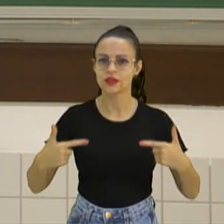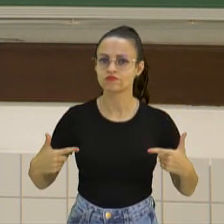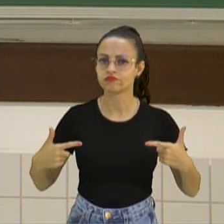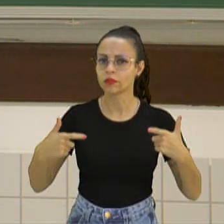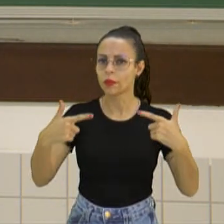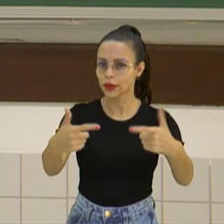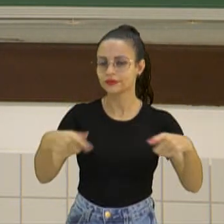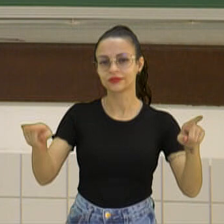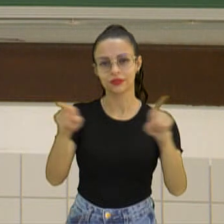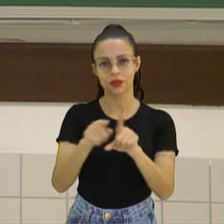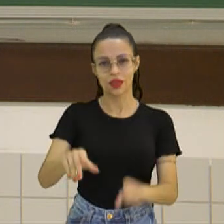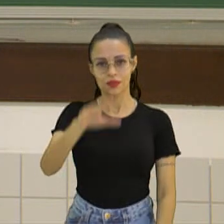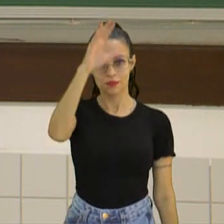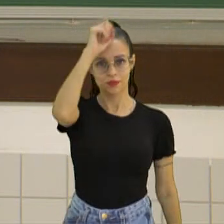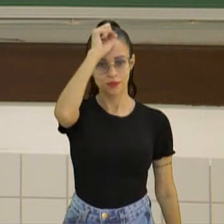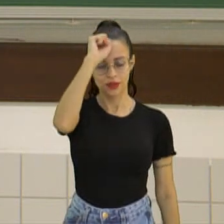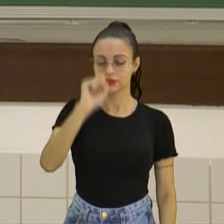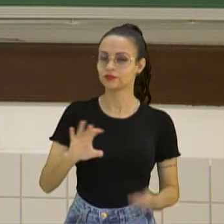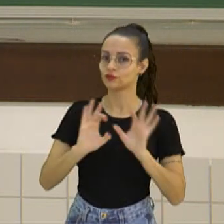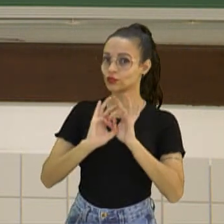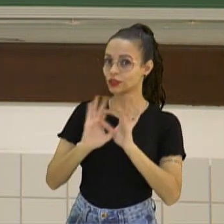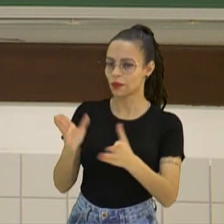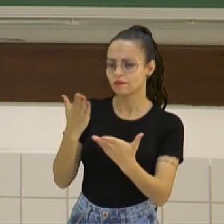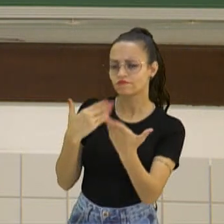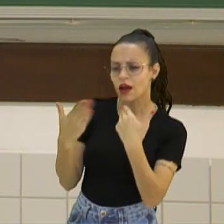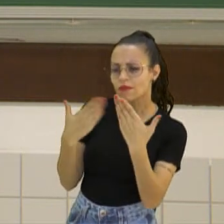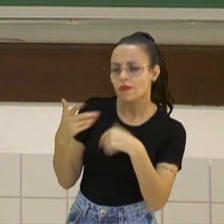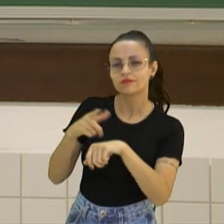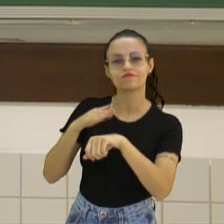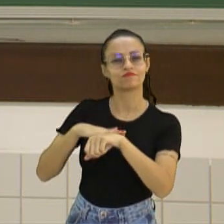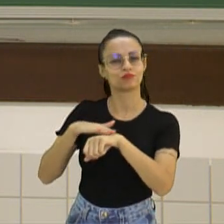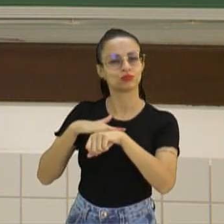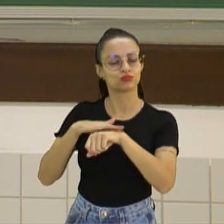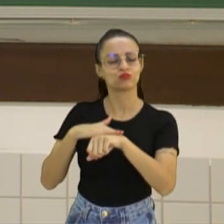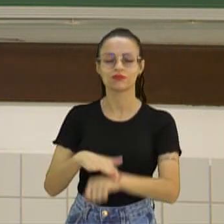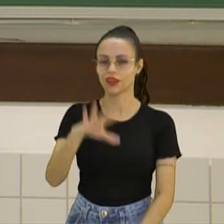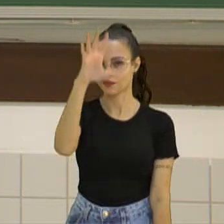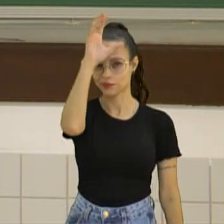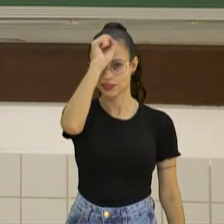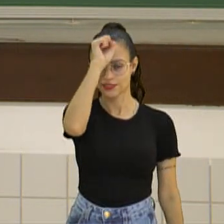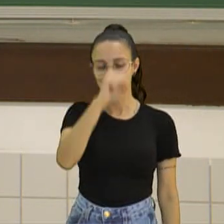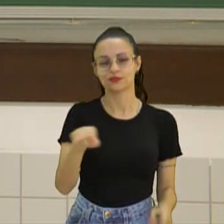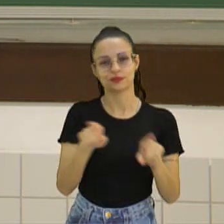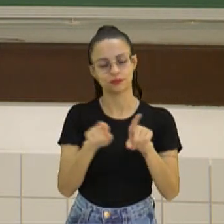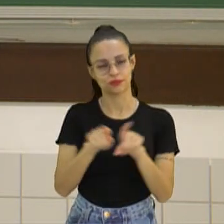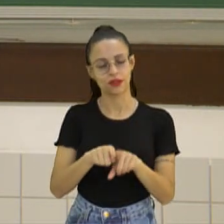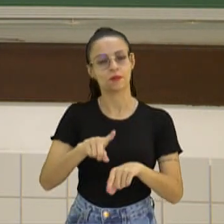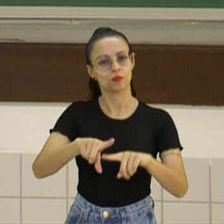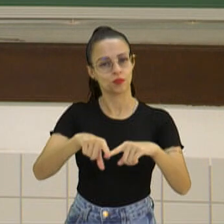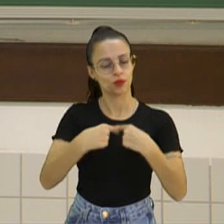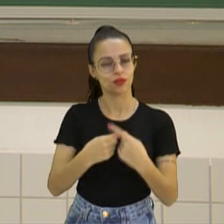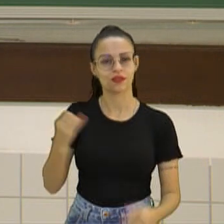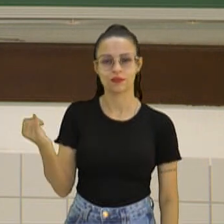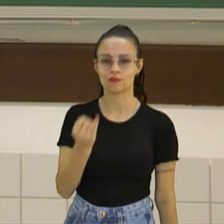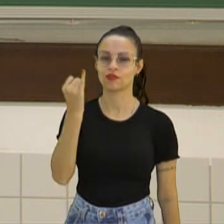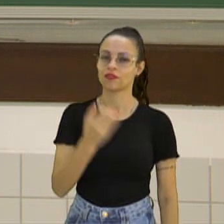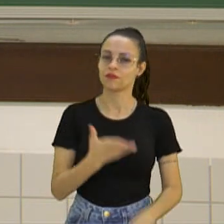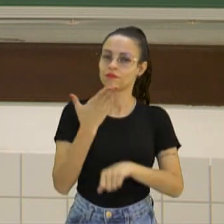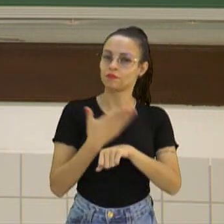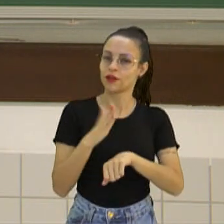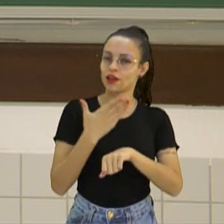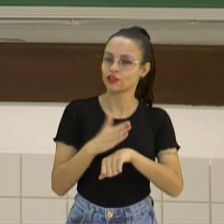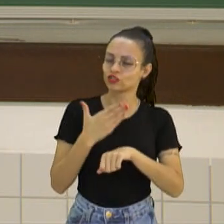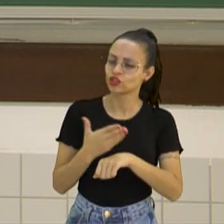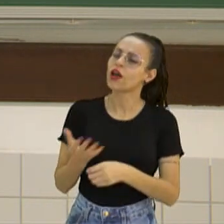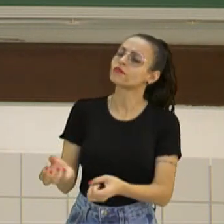guerras e você aprende cada vez que você se pergunta em dialogar você está aprendendo por isso é importante praticar a